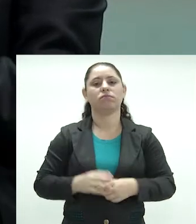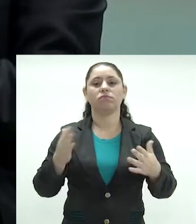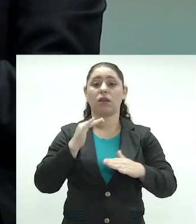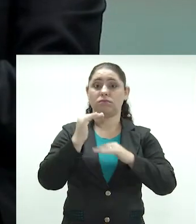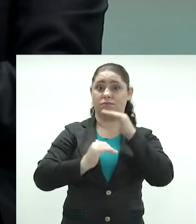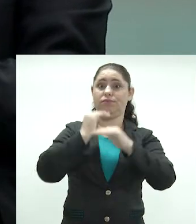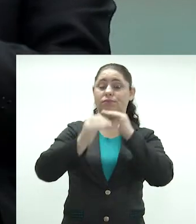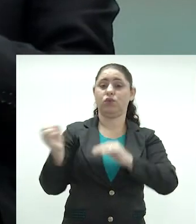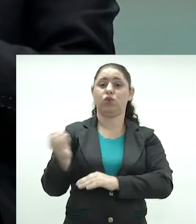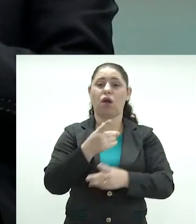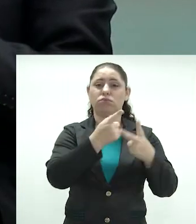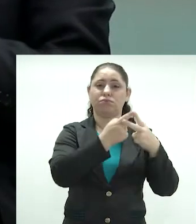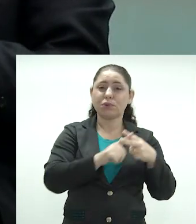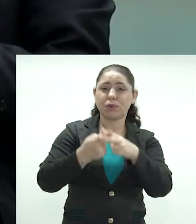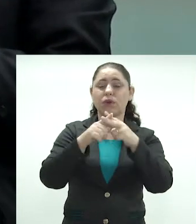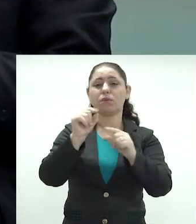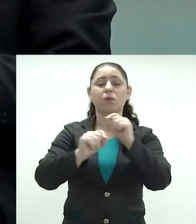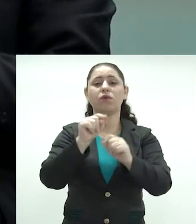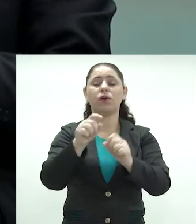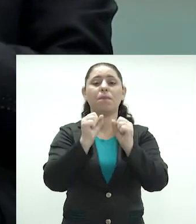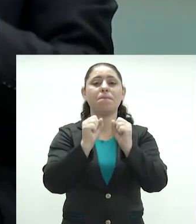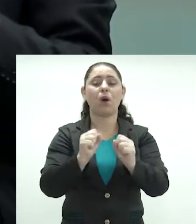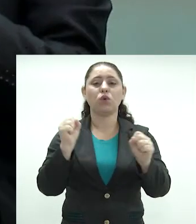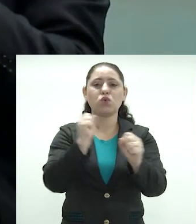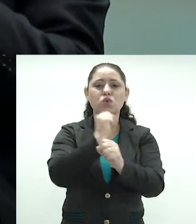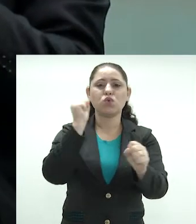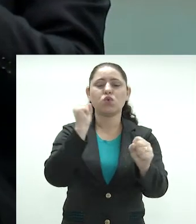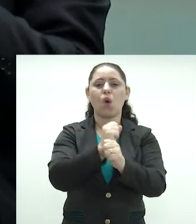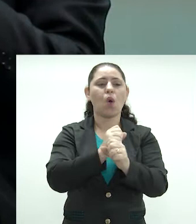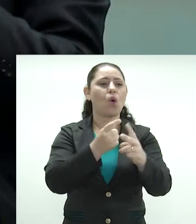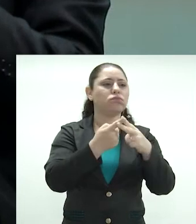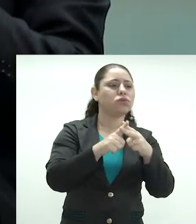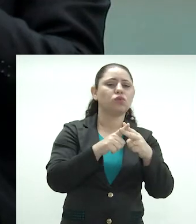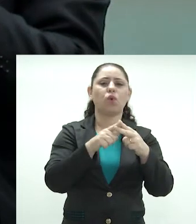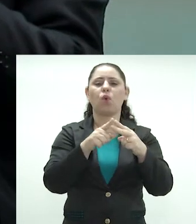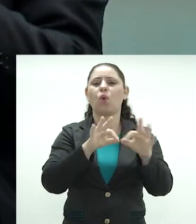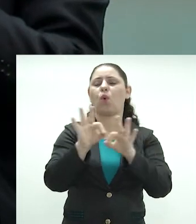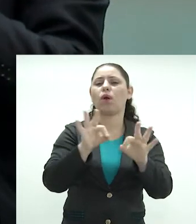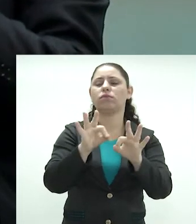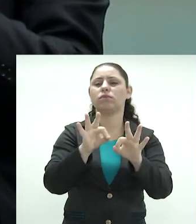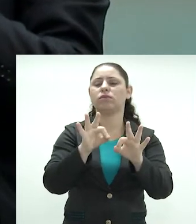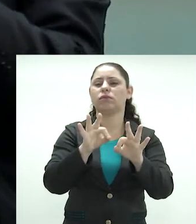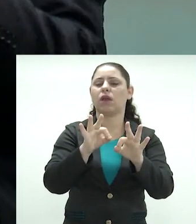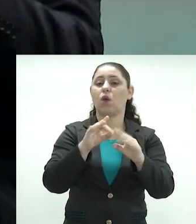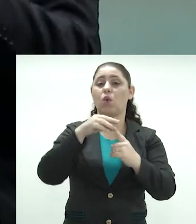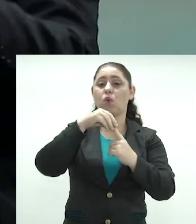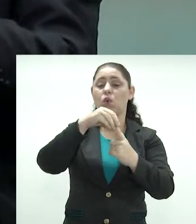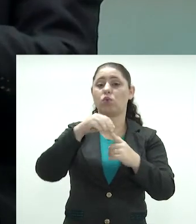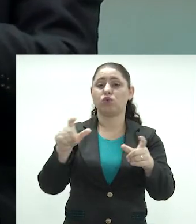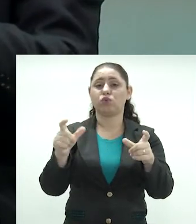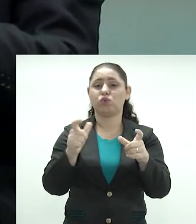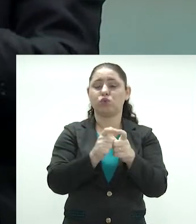Isso é o começo. Nós vamos avançar na elaboração de peças para que você possa construir formas de atuação, primeiro, de